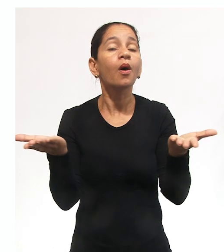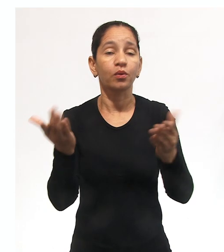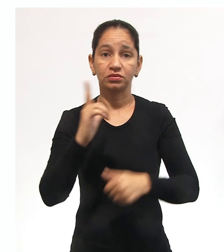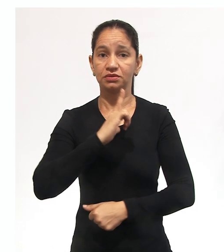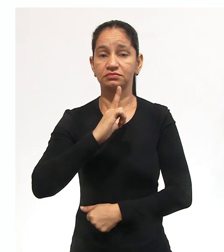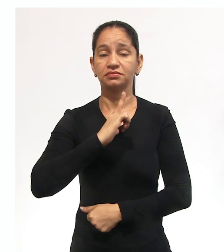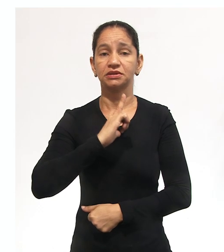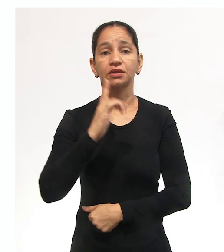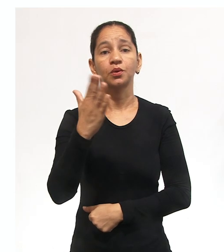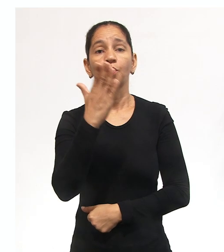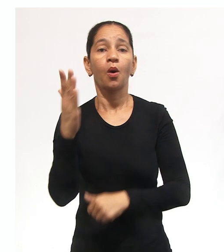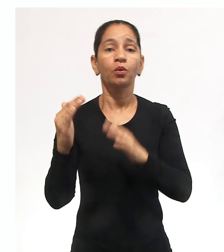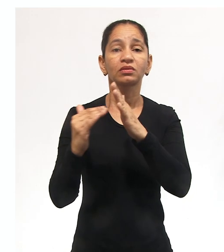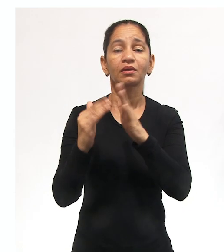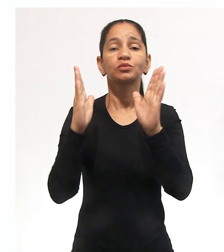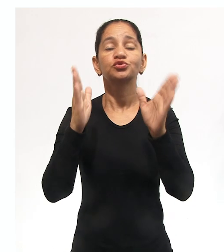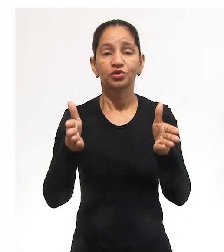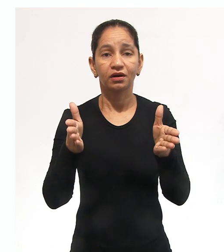eu tenho